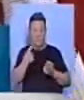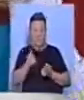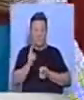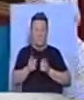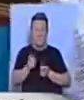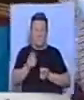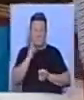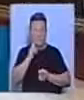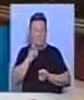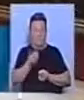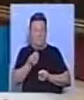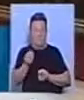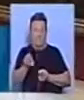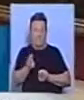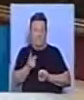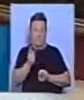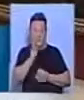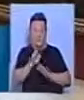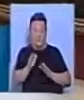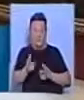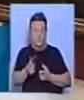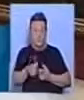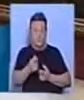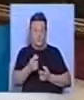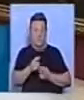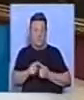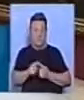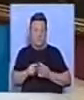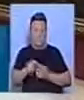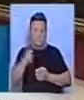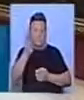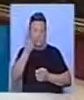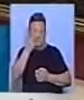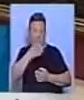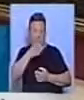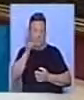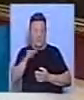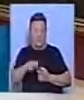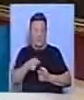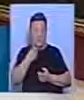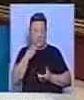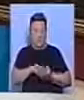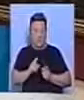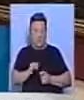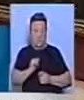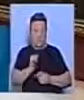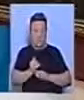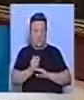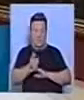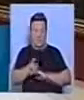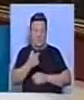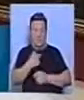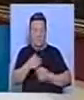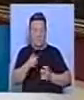é riqueza desta exposição é a nossa história que a instituição conta nós vamos mantê los porque nossa próxima entre então